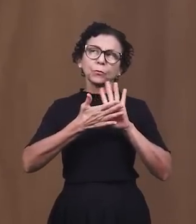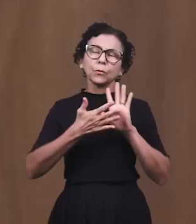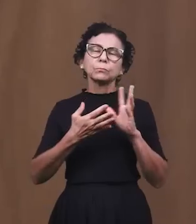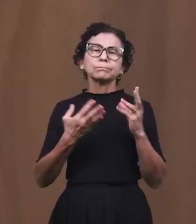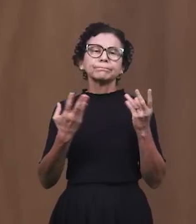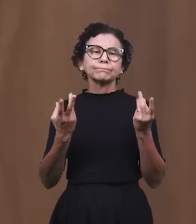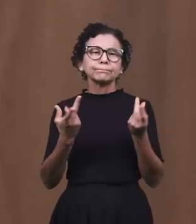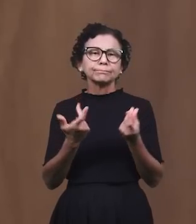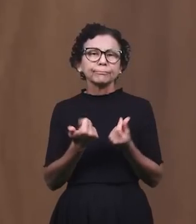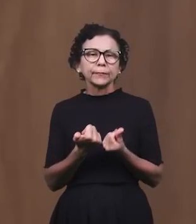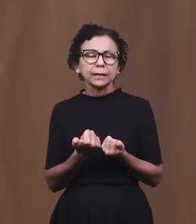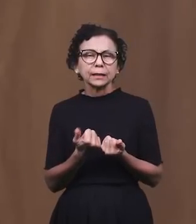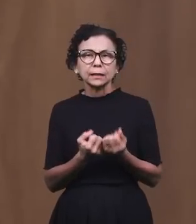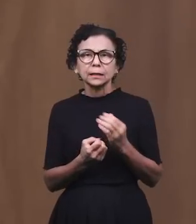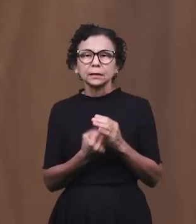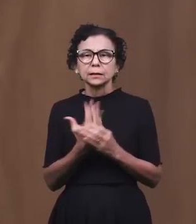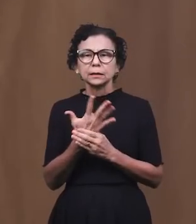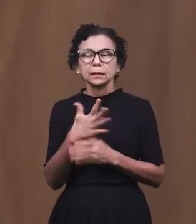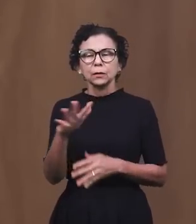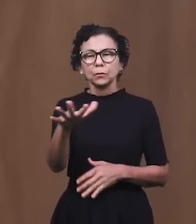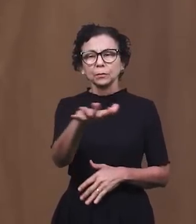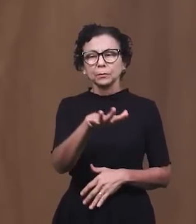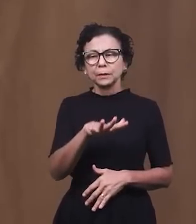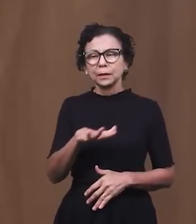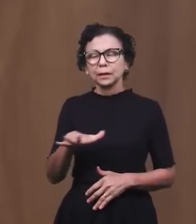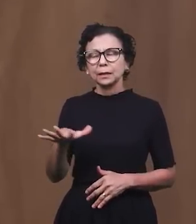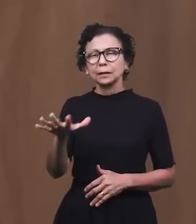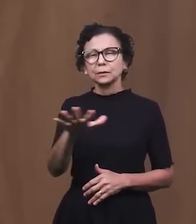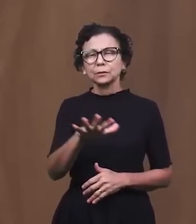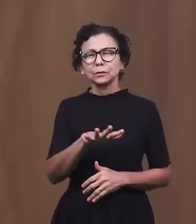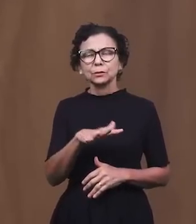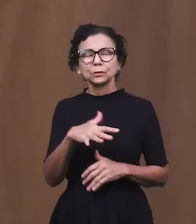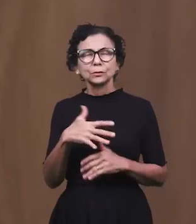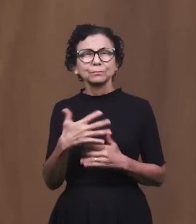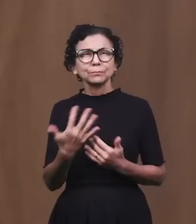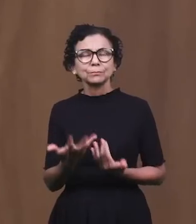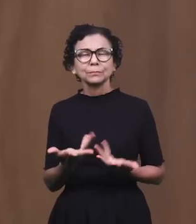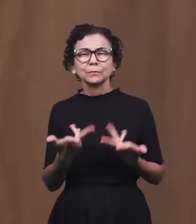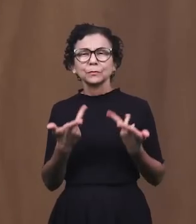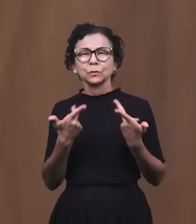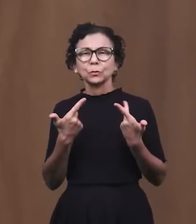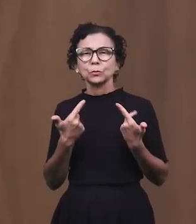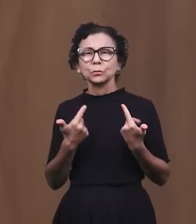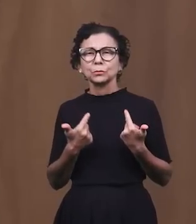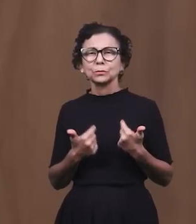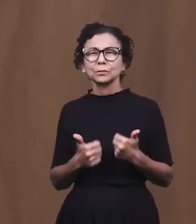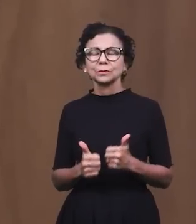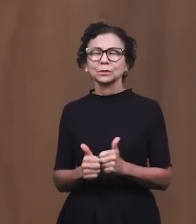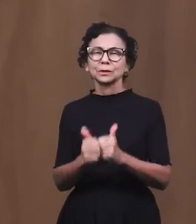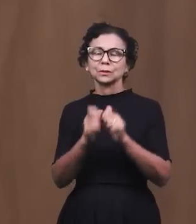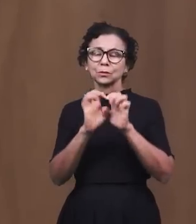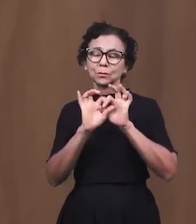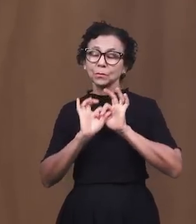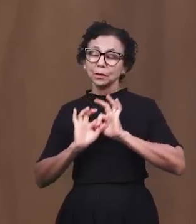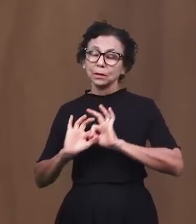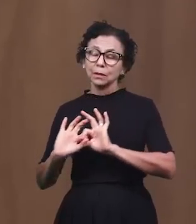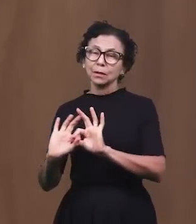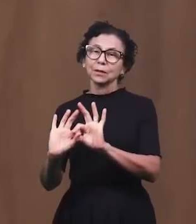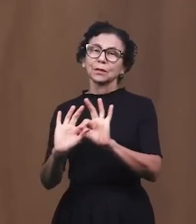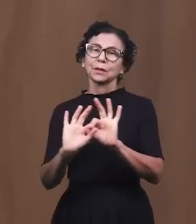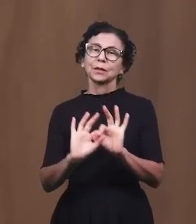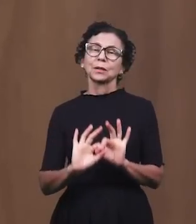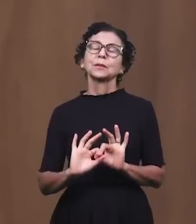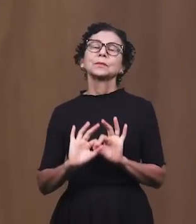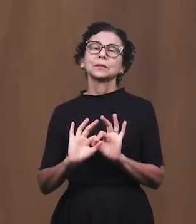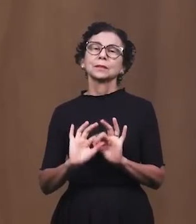gerar um ambiente propício, né, para que a palavra venha a operar. Então, é por isso que o louvor é o